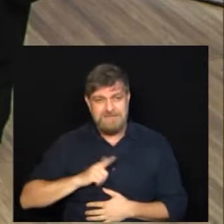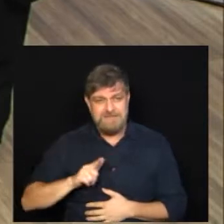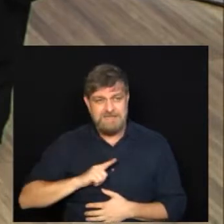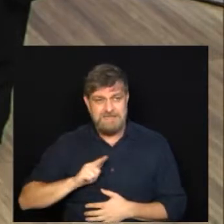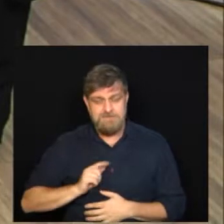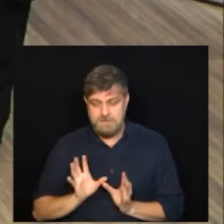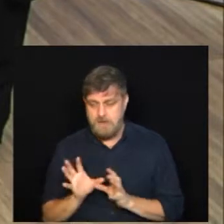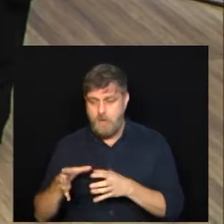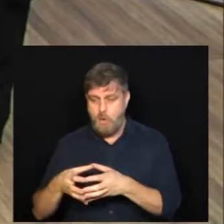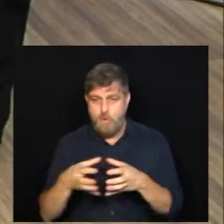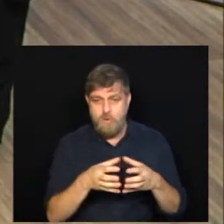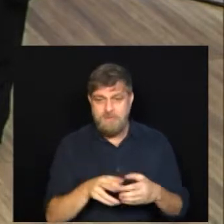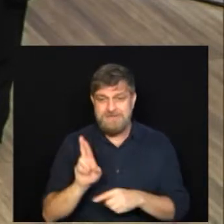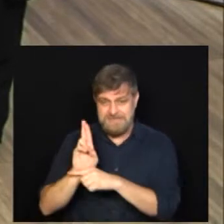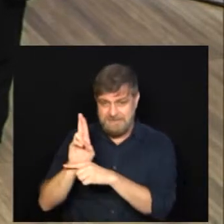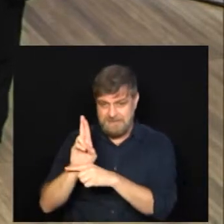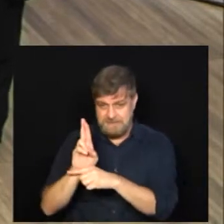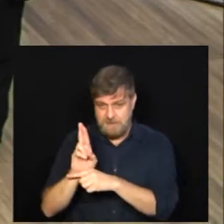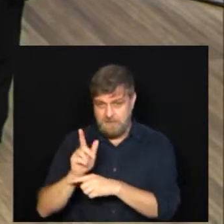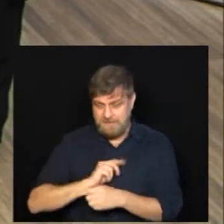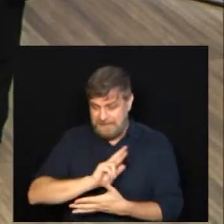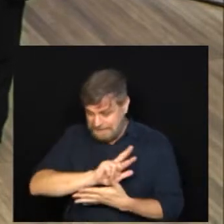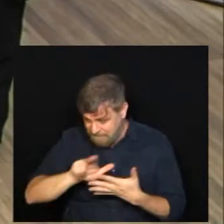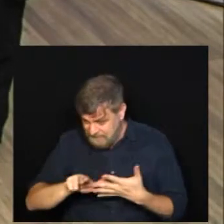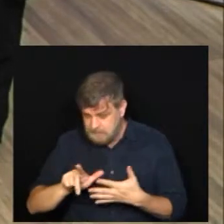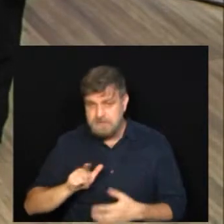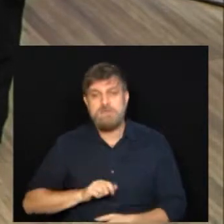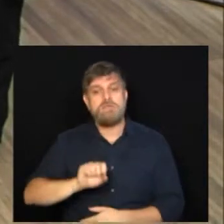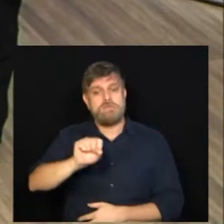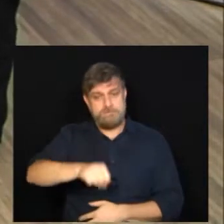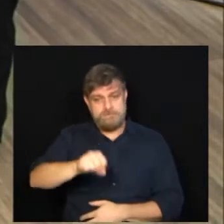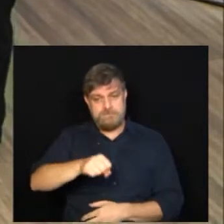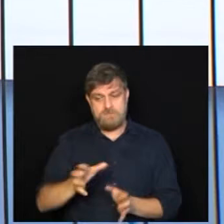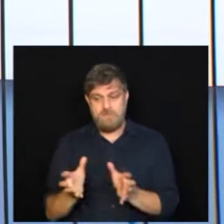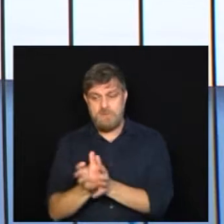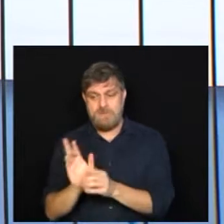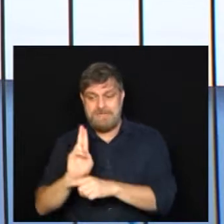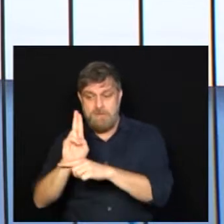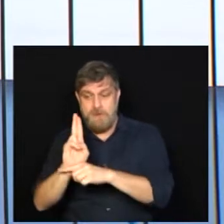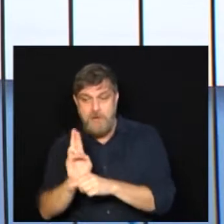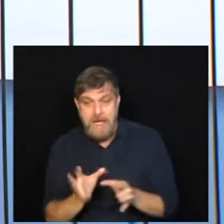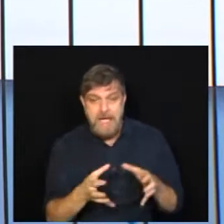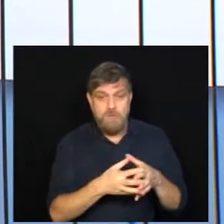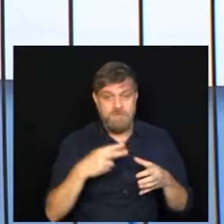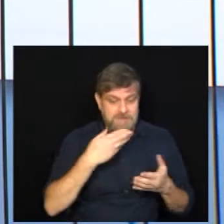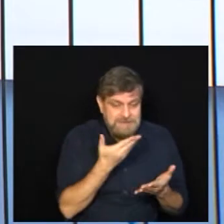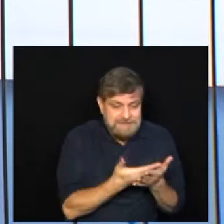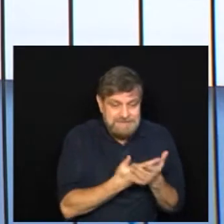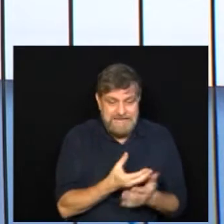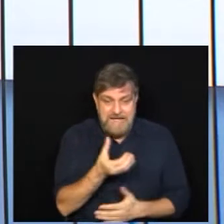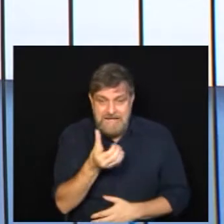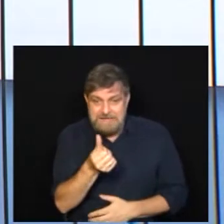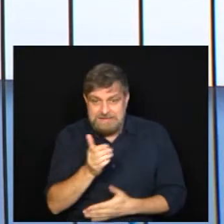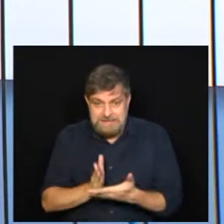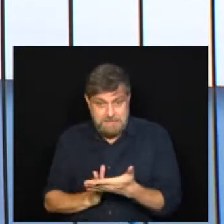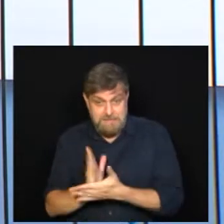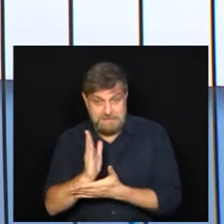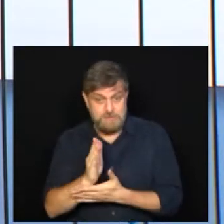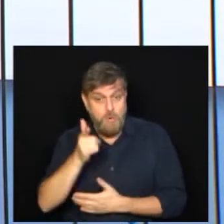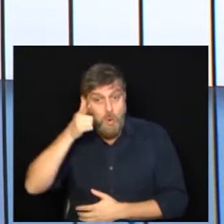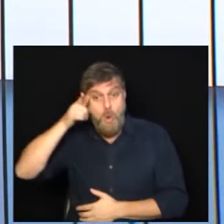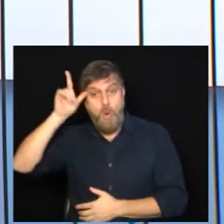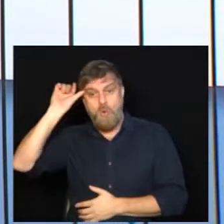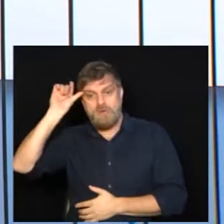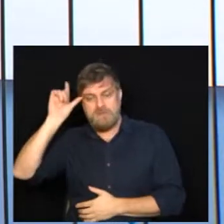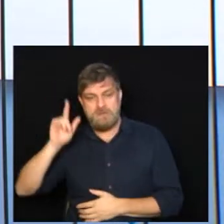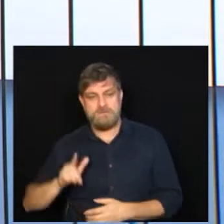várias comissões de representação? Sim, comissões de representação e de estudos. Foram 6 aprovadas ontem. E